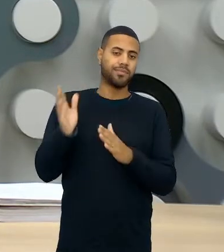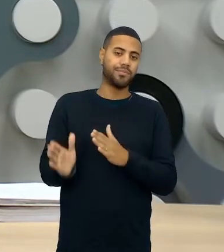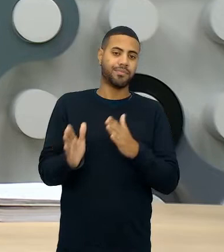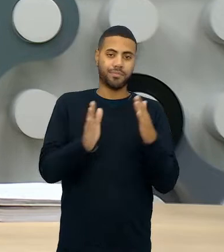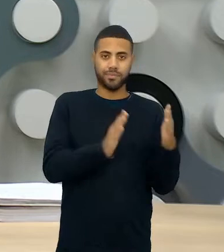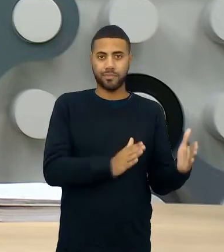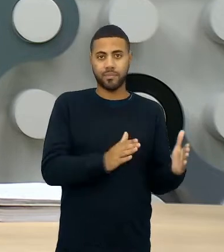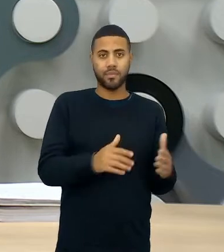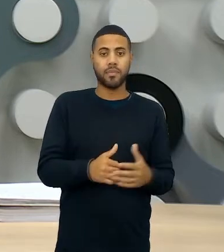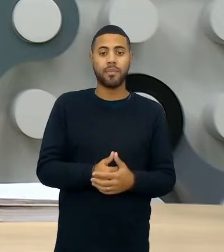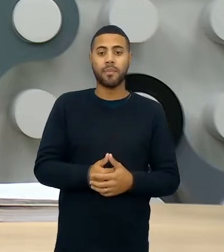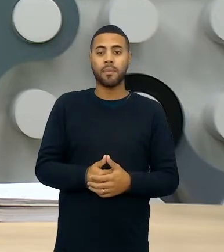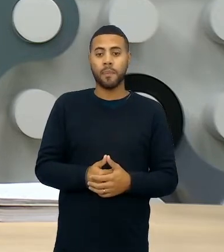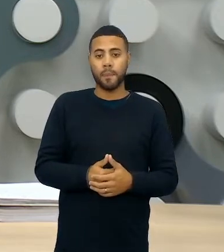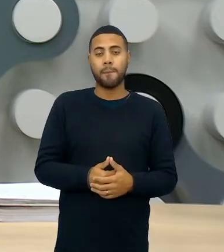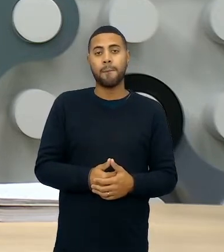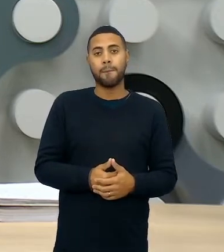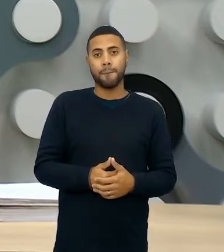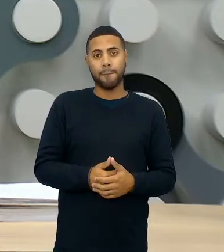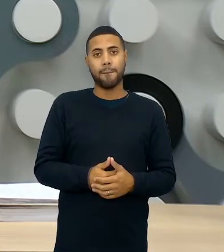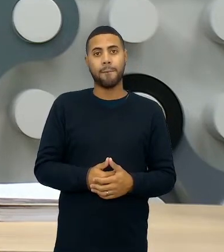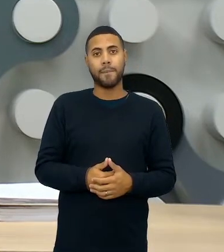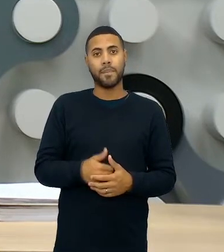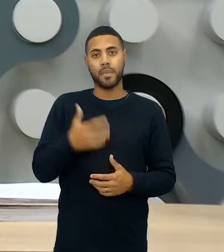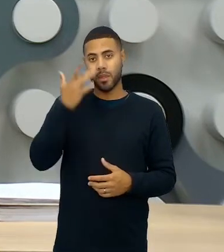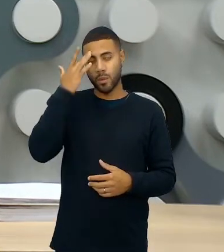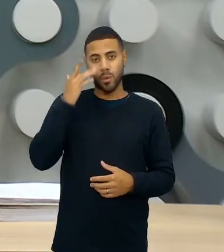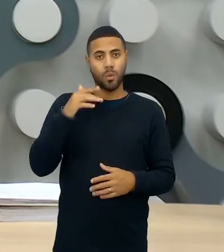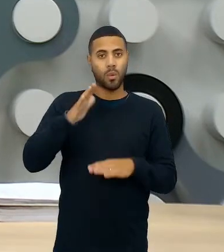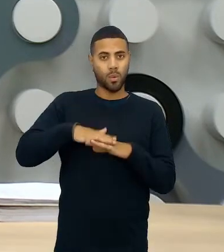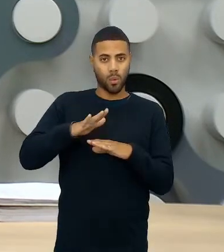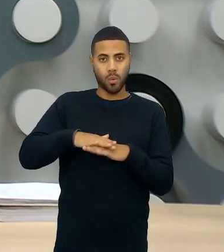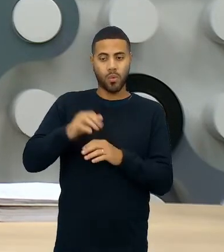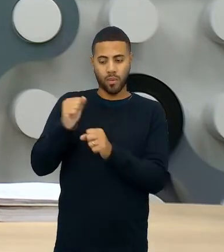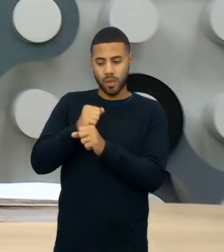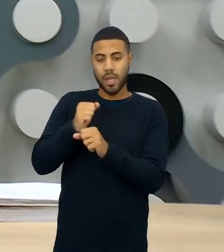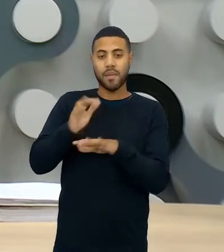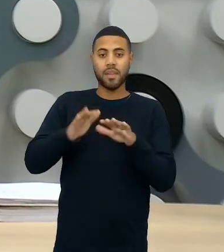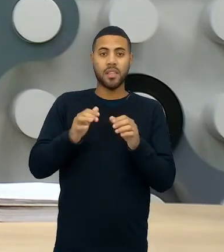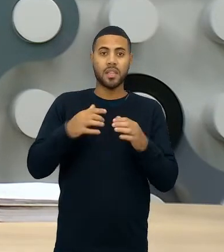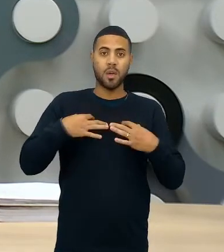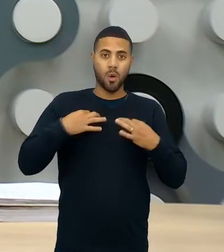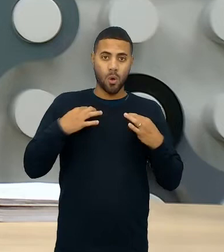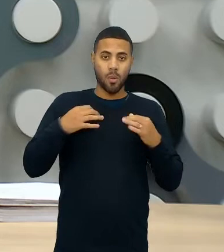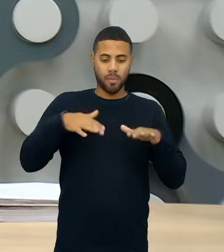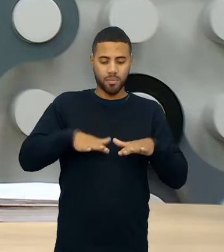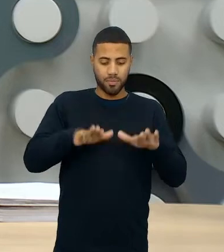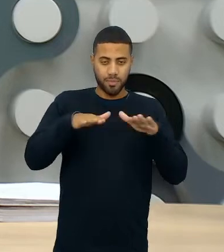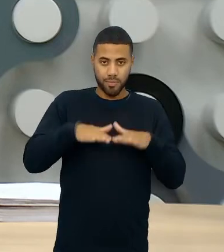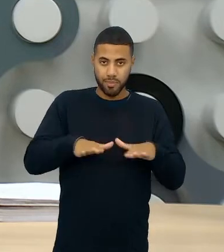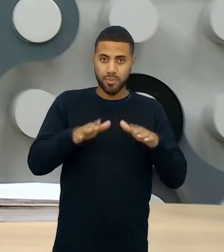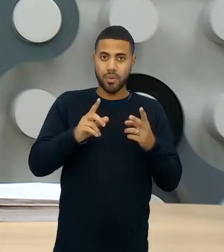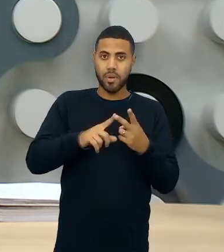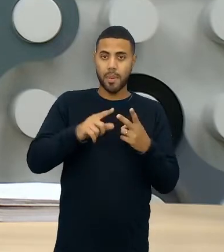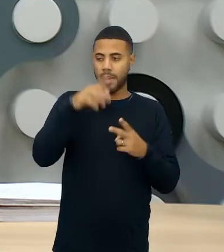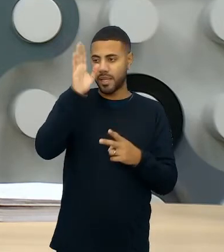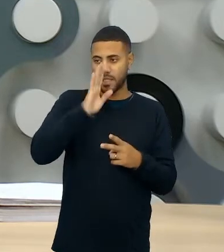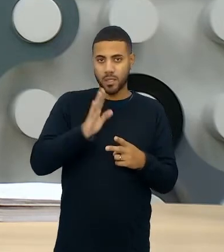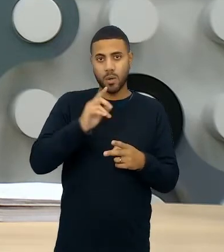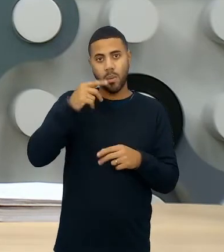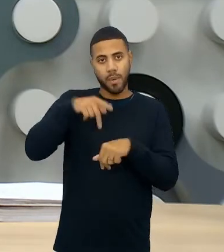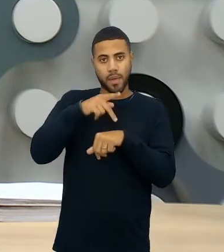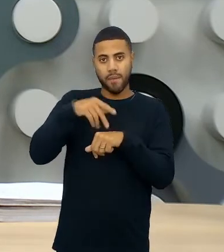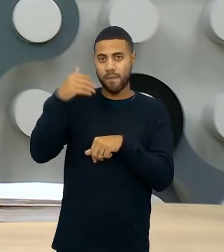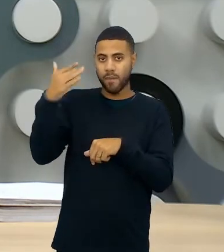eram as condições desse alguém? Okay? Quando consumimos uma roupa, seja ela produzida no Brasil ou não,